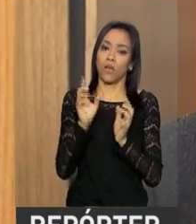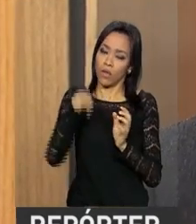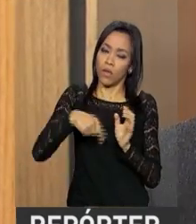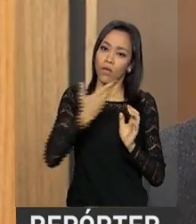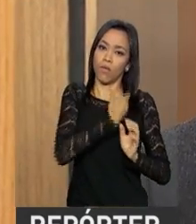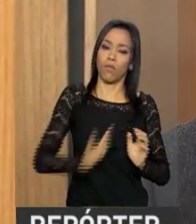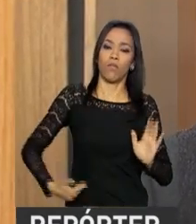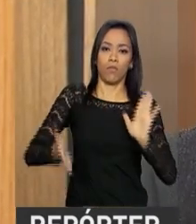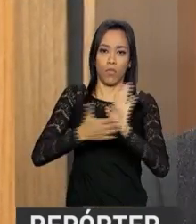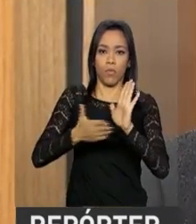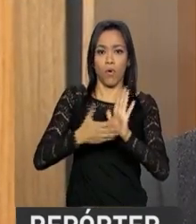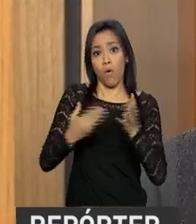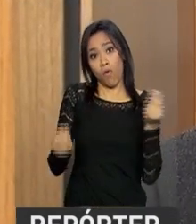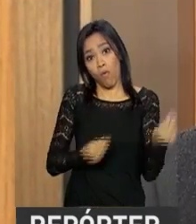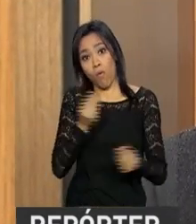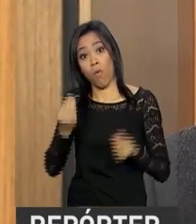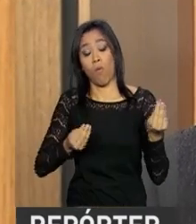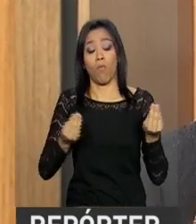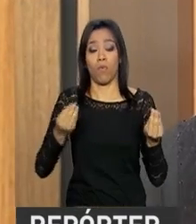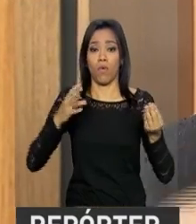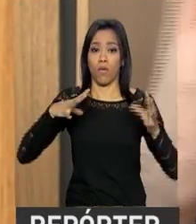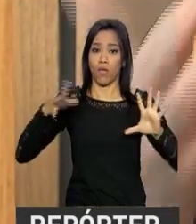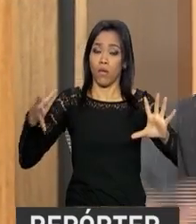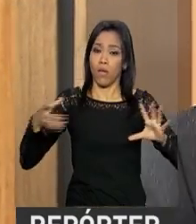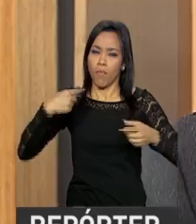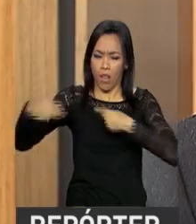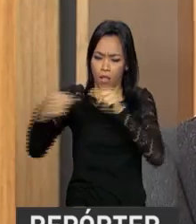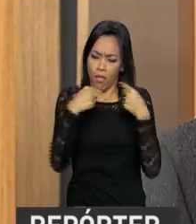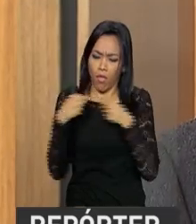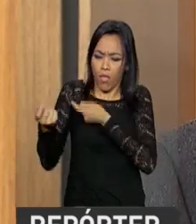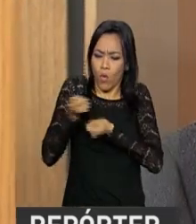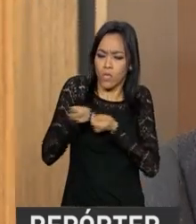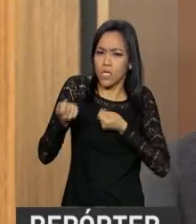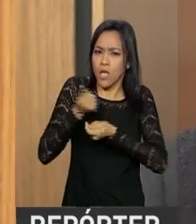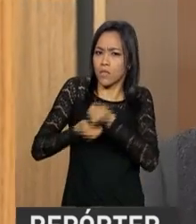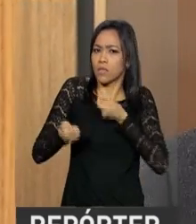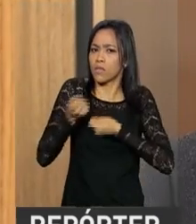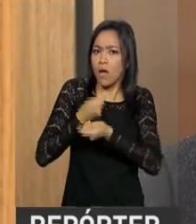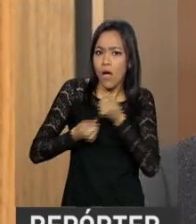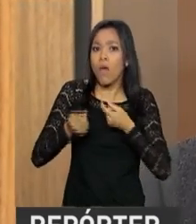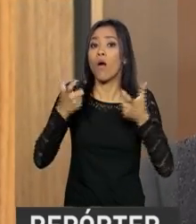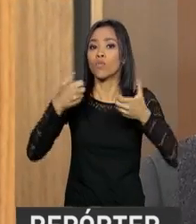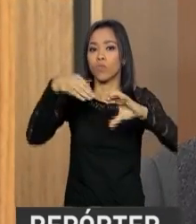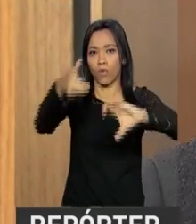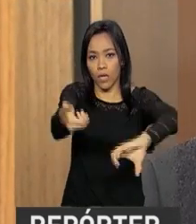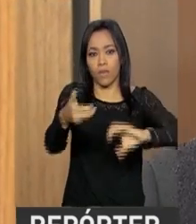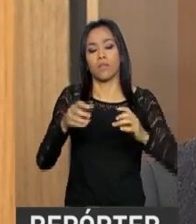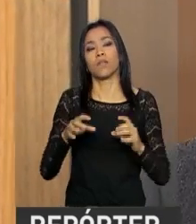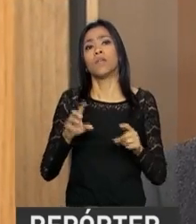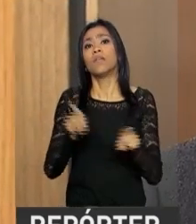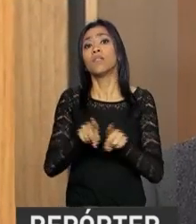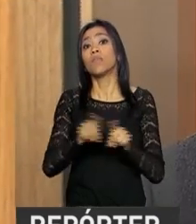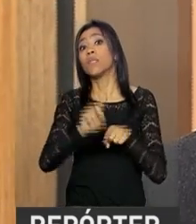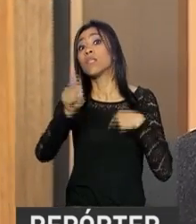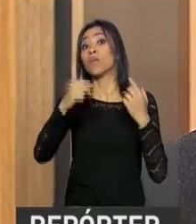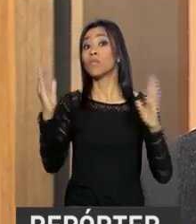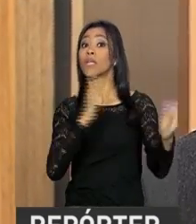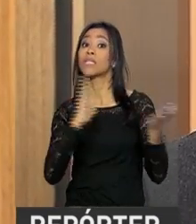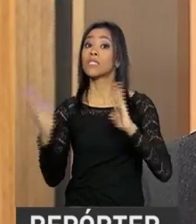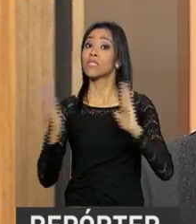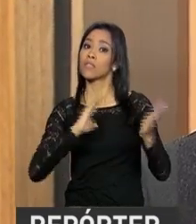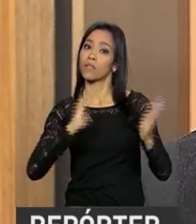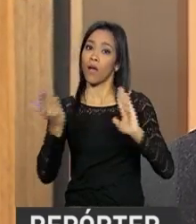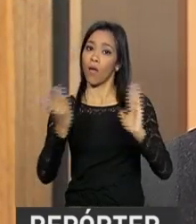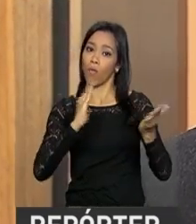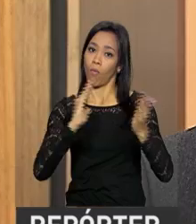propor, mas como a gente vive em um ambiente democrático, isso vai passar por negociação no Congresso. E no meio do caminho tem as regras de transição, ou seja, é um